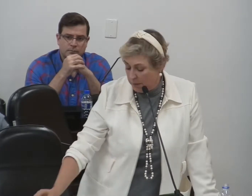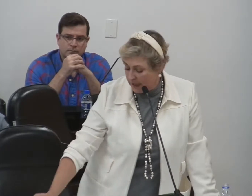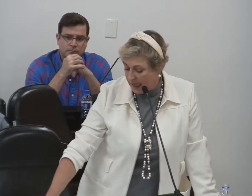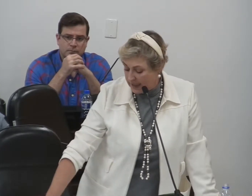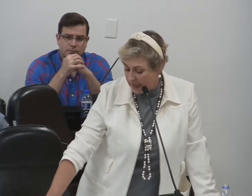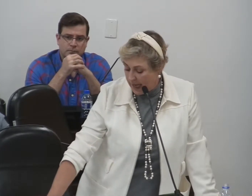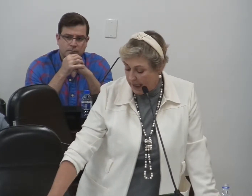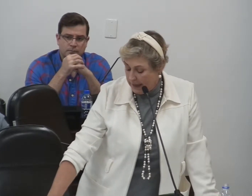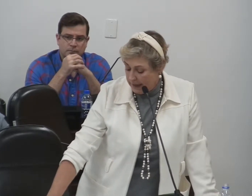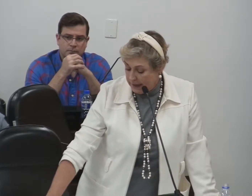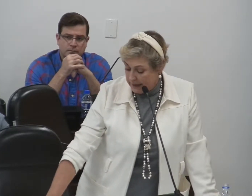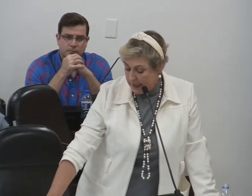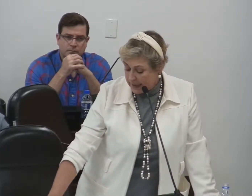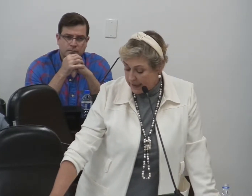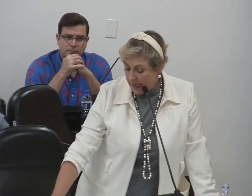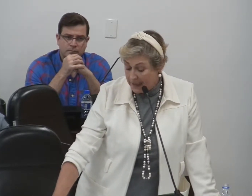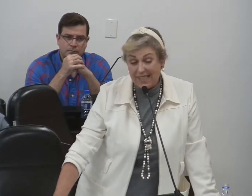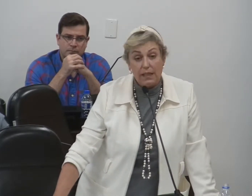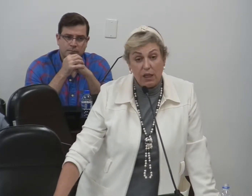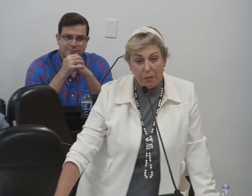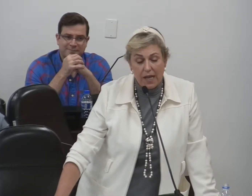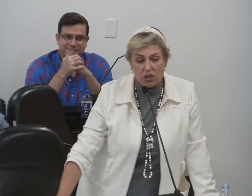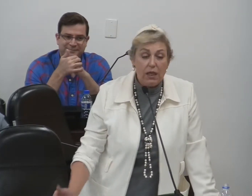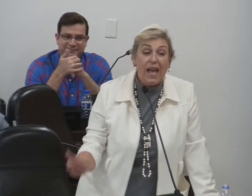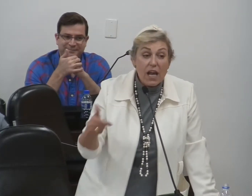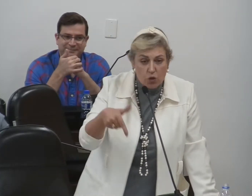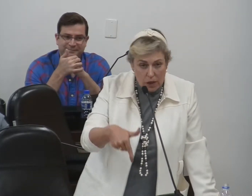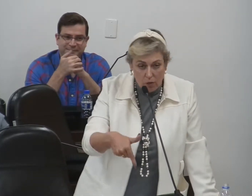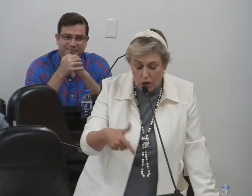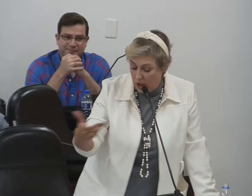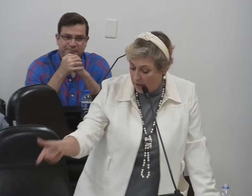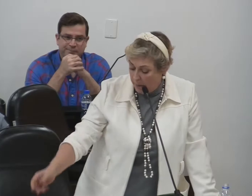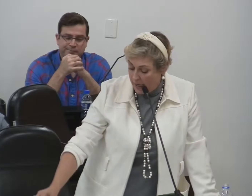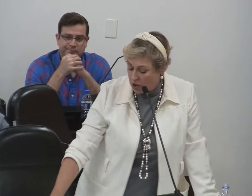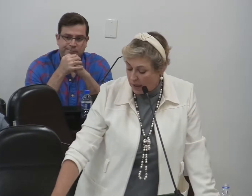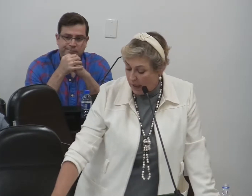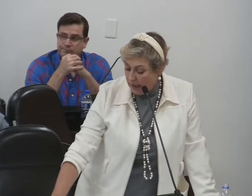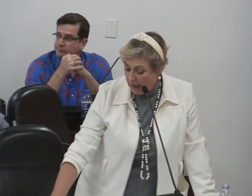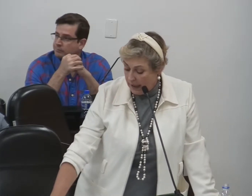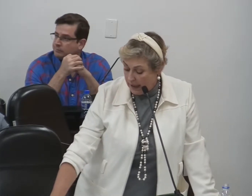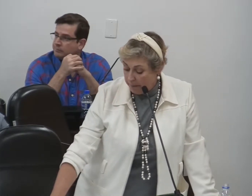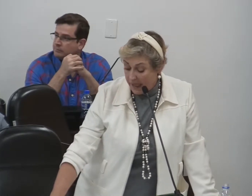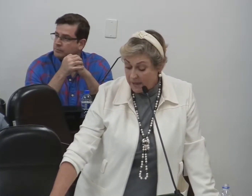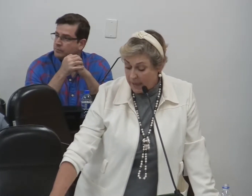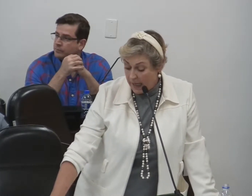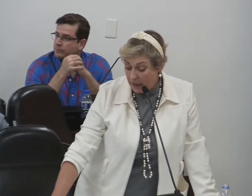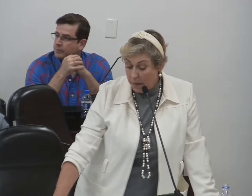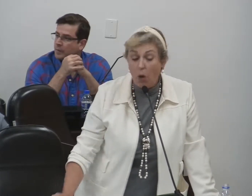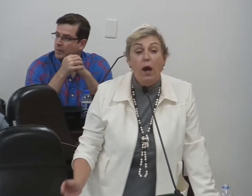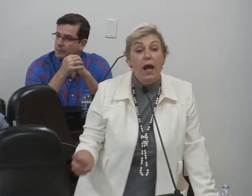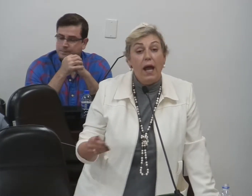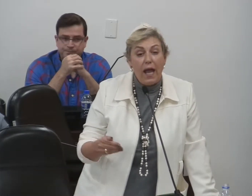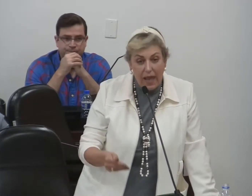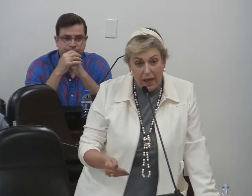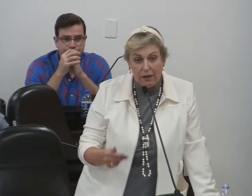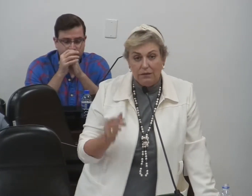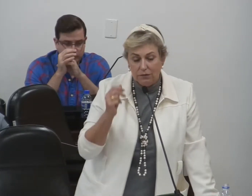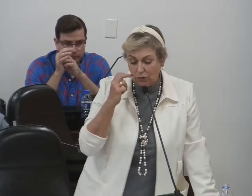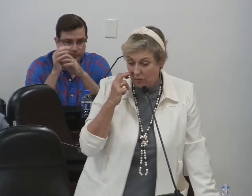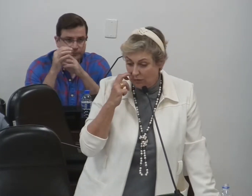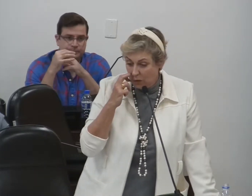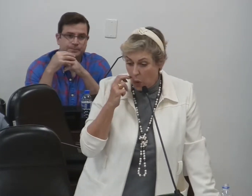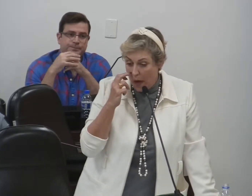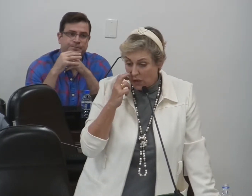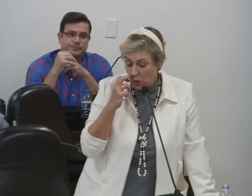em cima dessa temática. E acho que hoje a temática bem-estar animal é